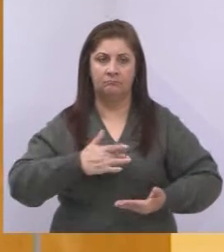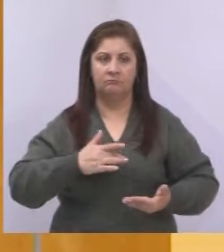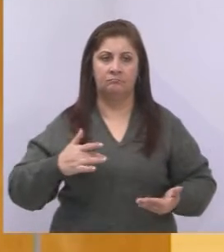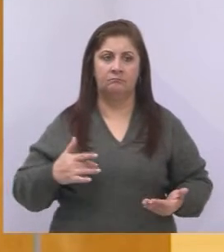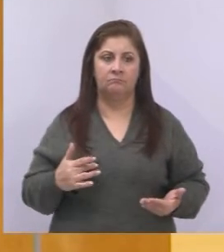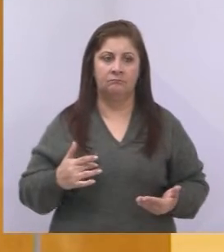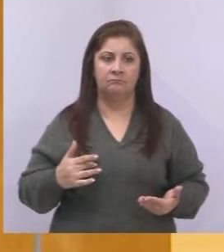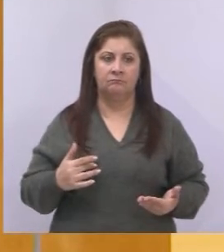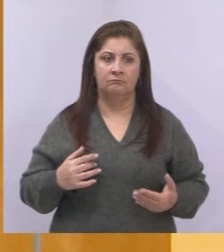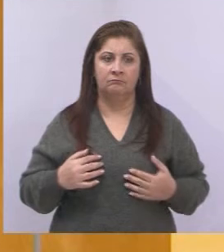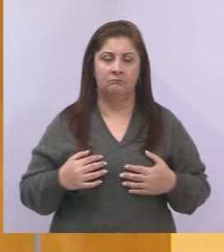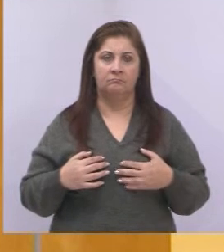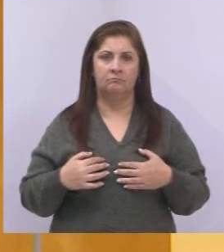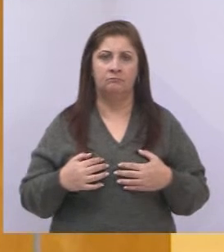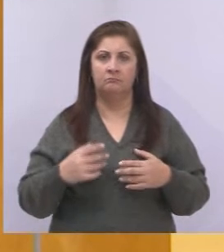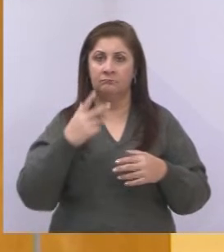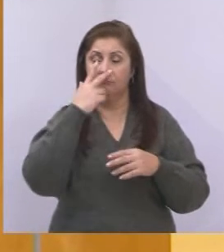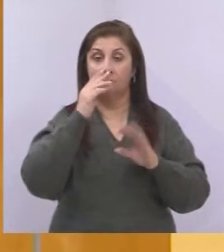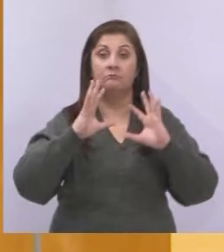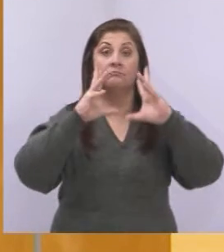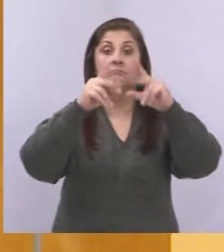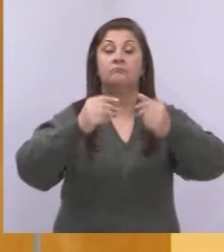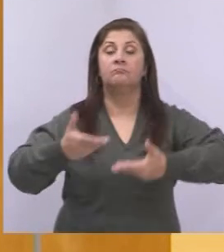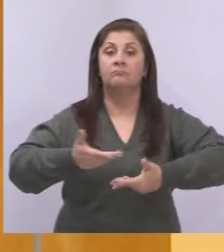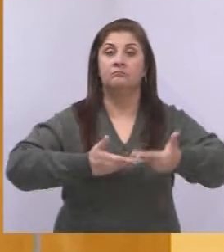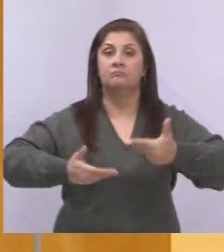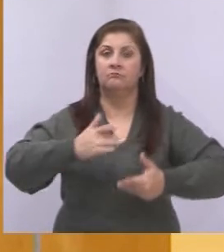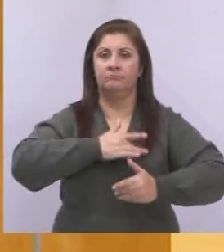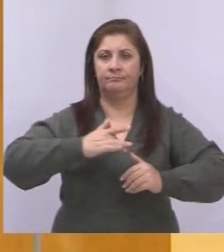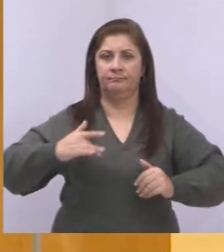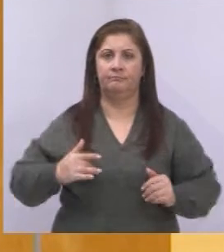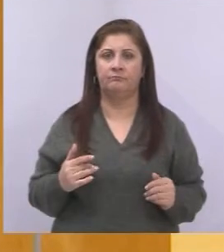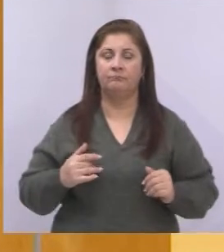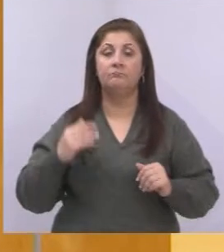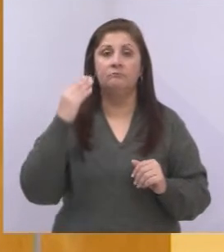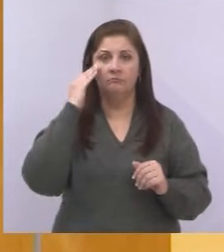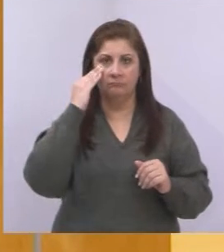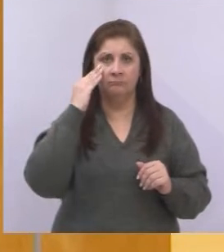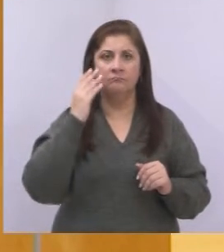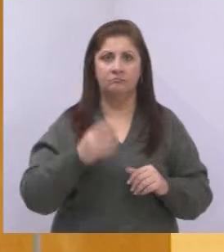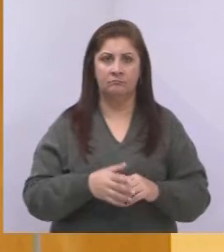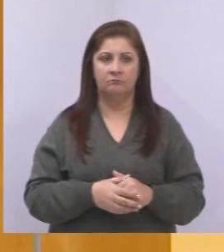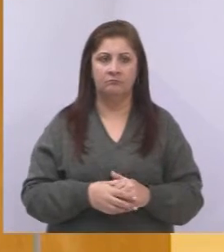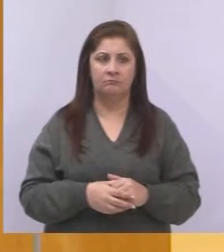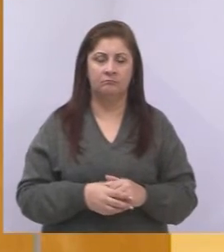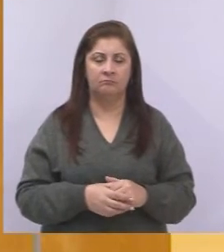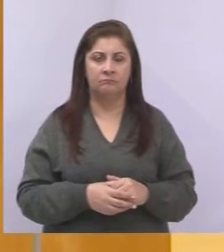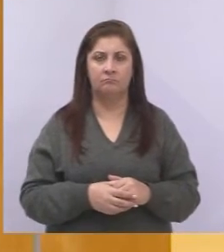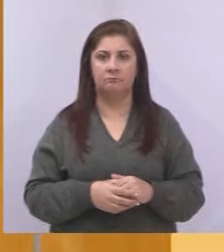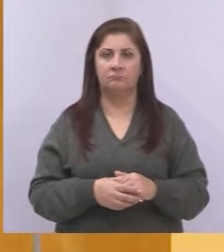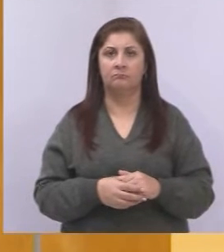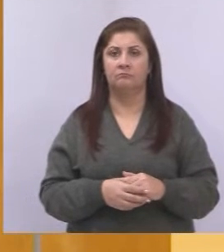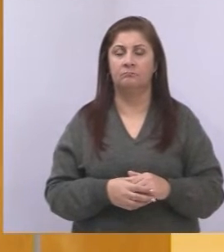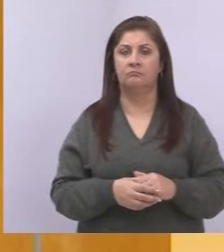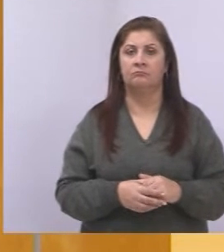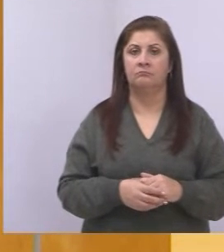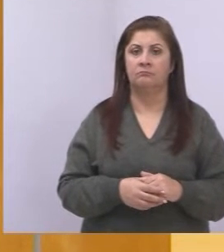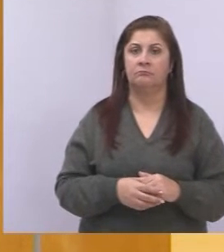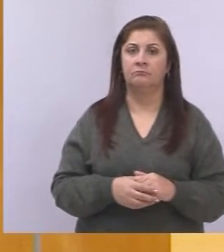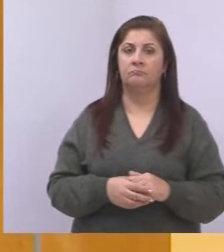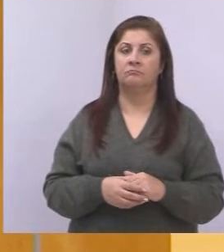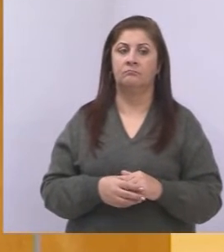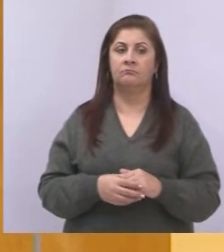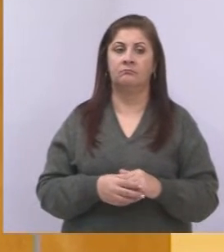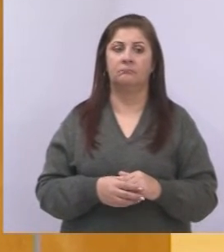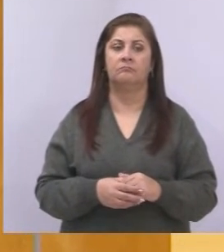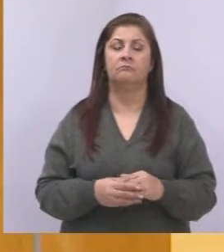a gente engloba todos os serviços de saúde. E eu entendi a sua finalidade, que era: como que